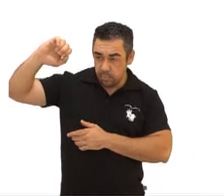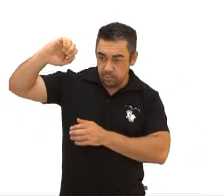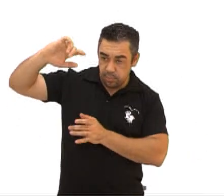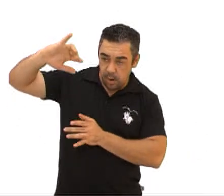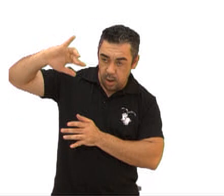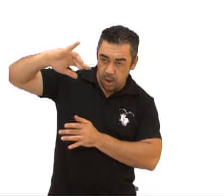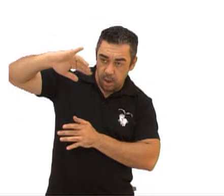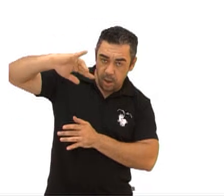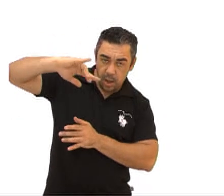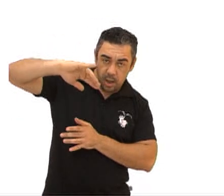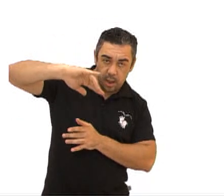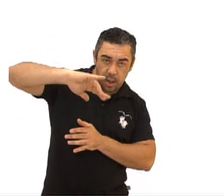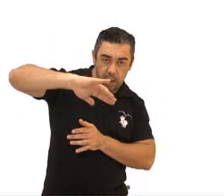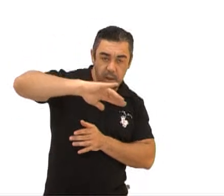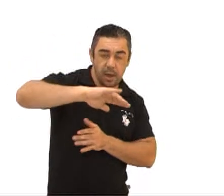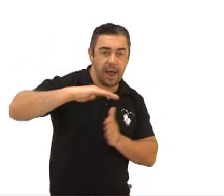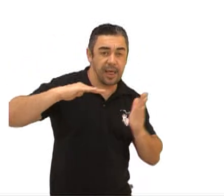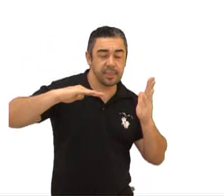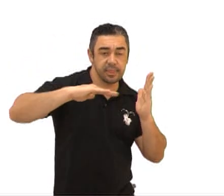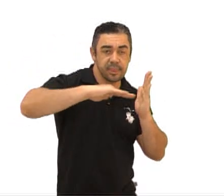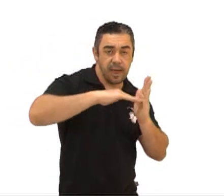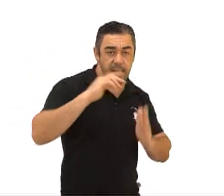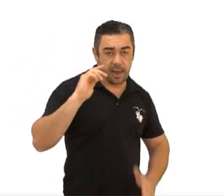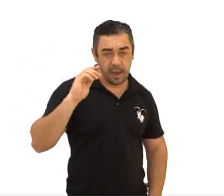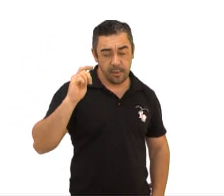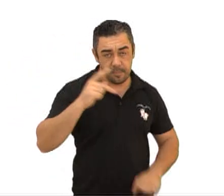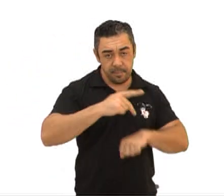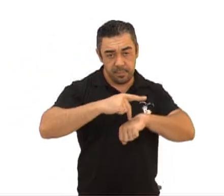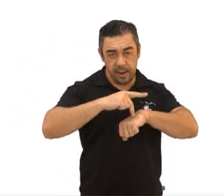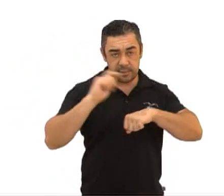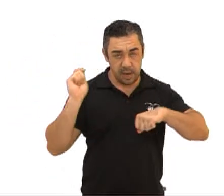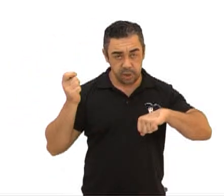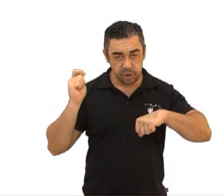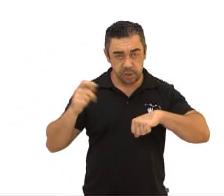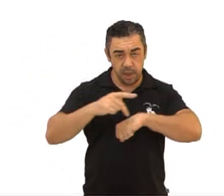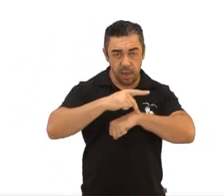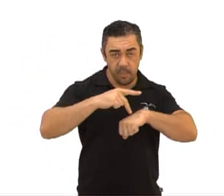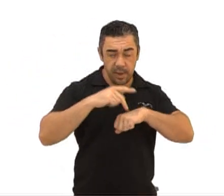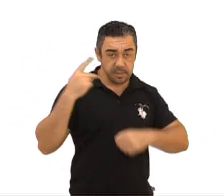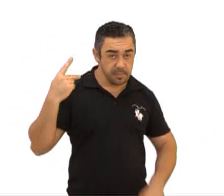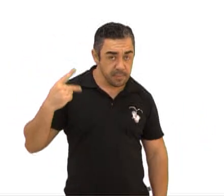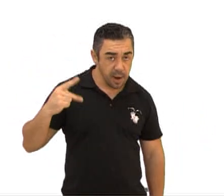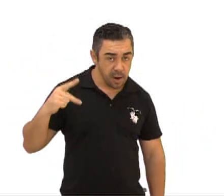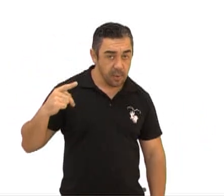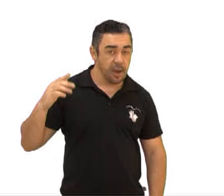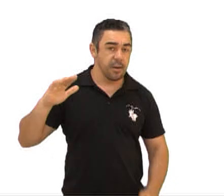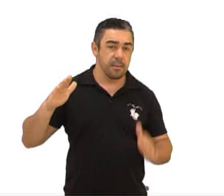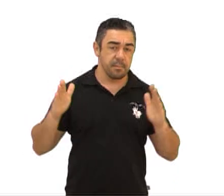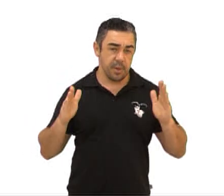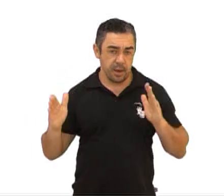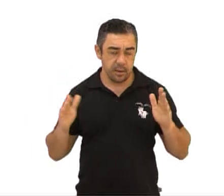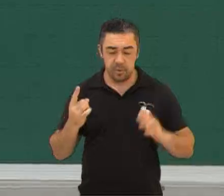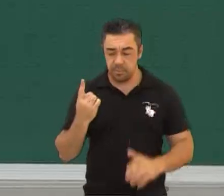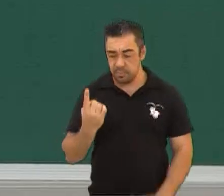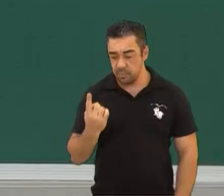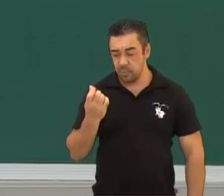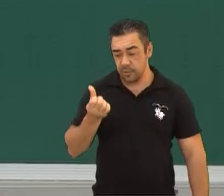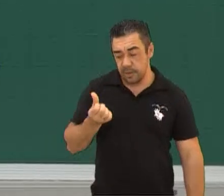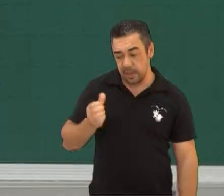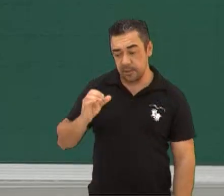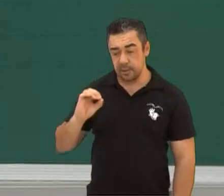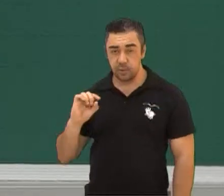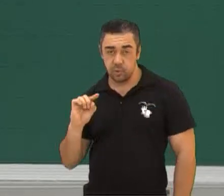nossa divisa com a Argentina e o Paraguai, que se dá mais ou menos nesse período de 1601.